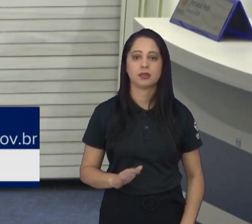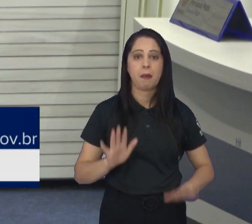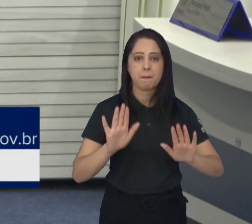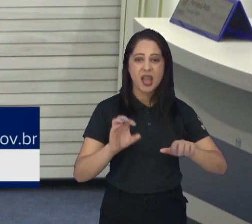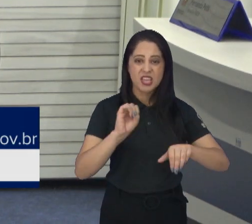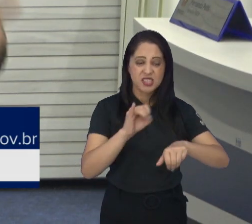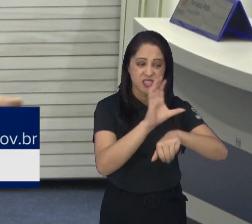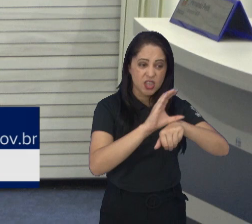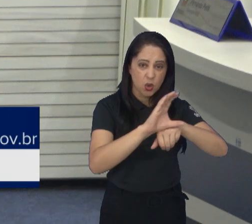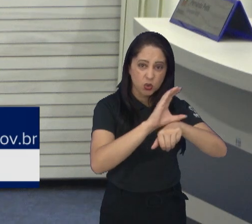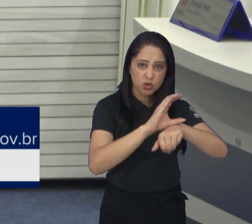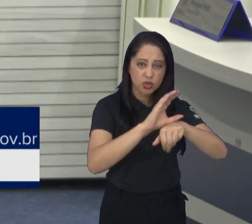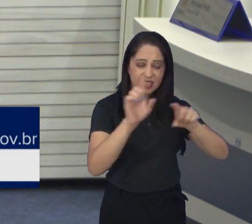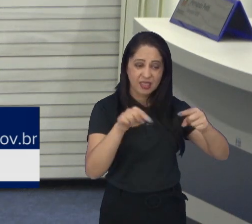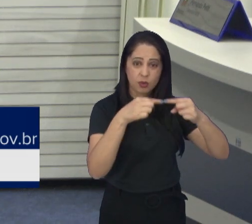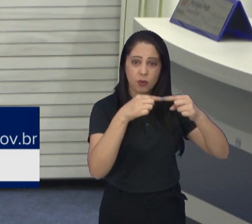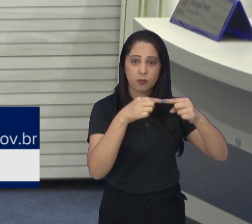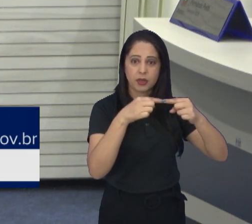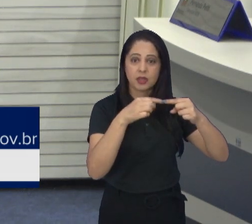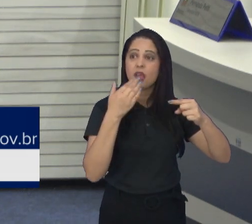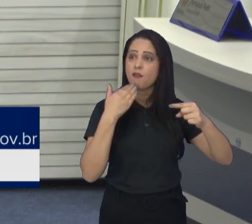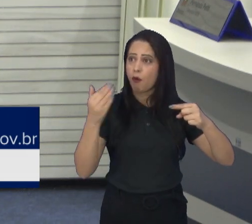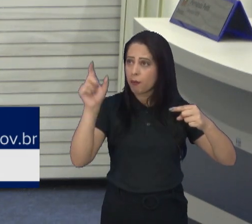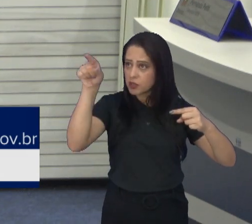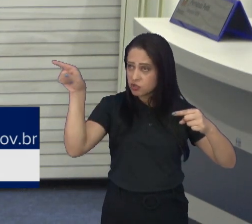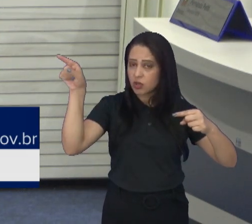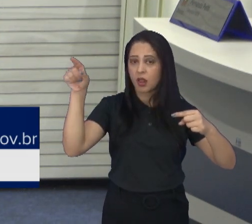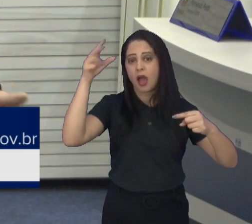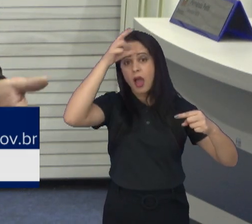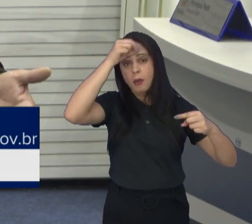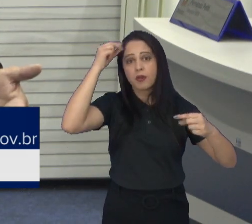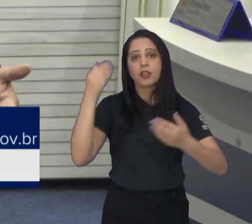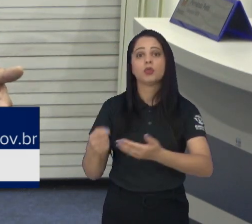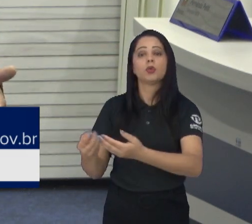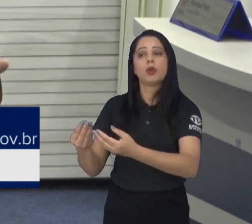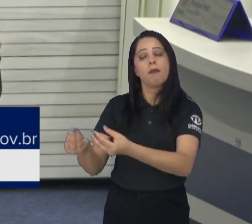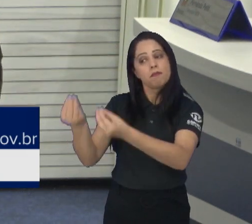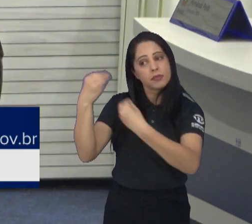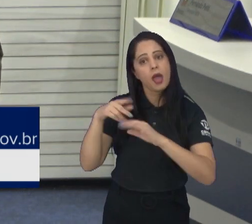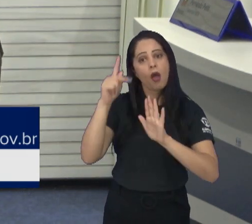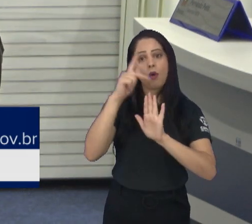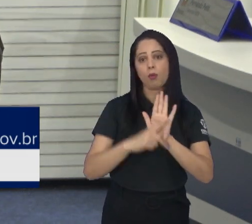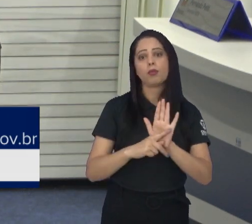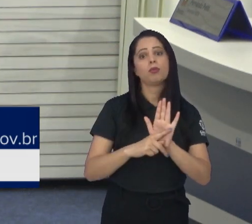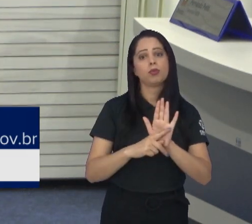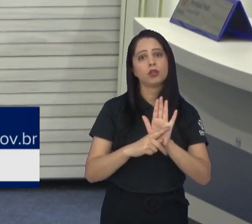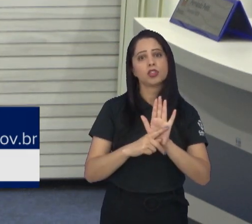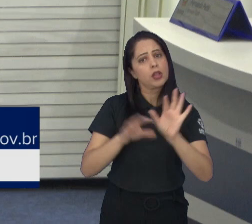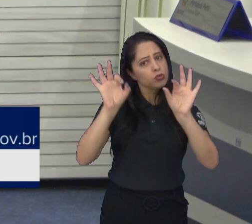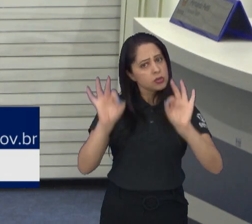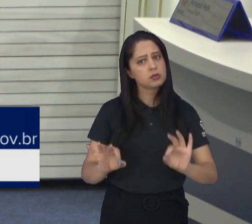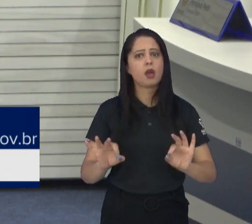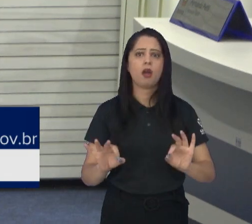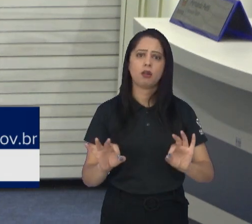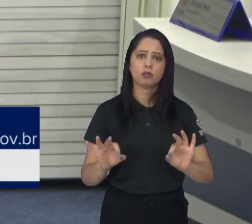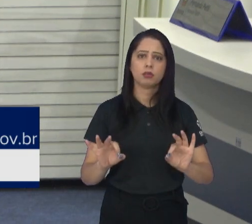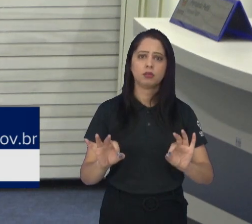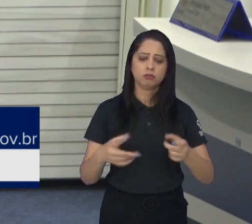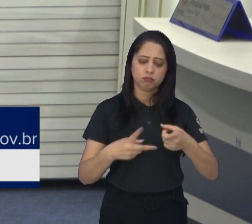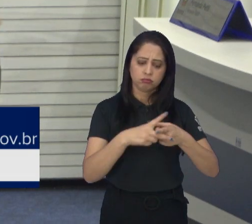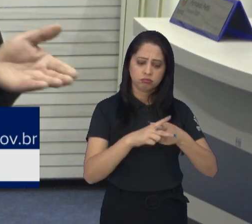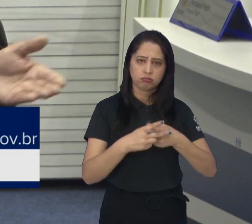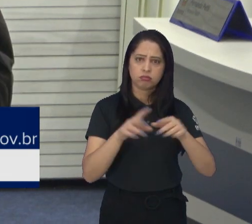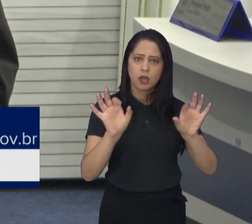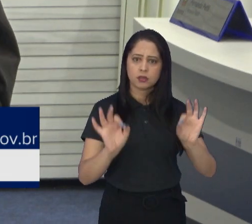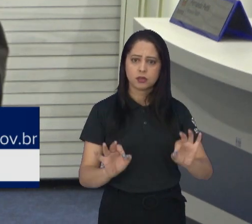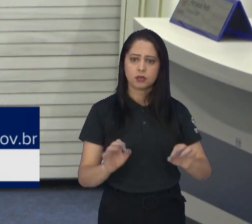inconstitucionalidade, então vamos pedir para o executivo mandar um projeto para fazer esse acerto para